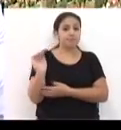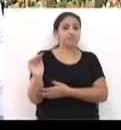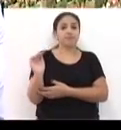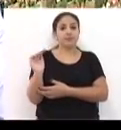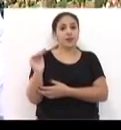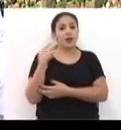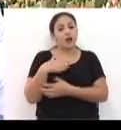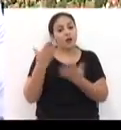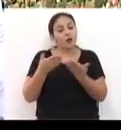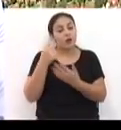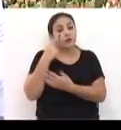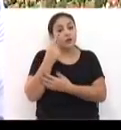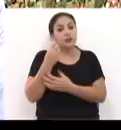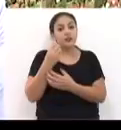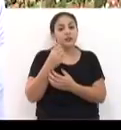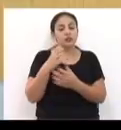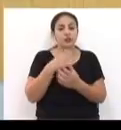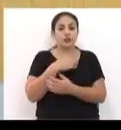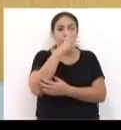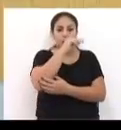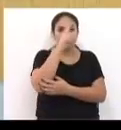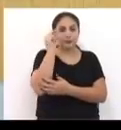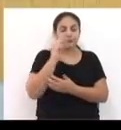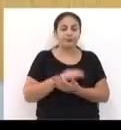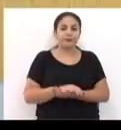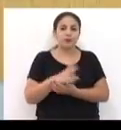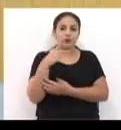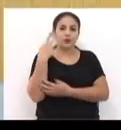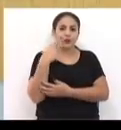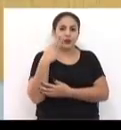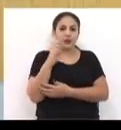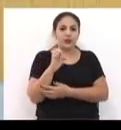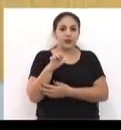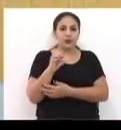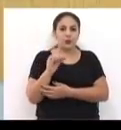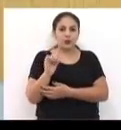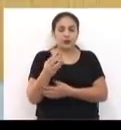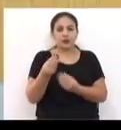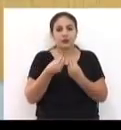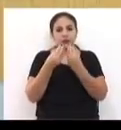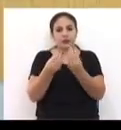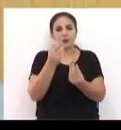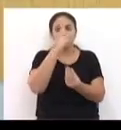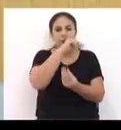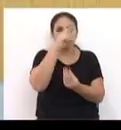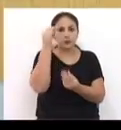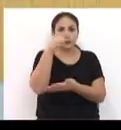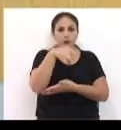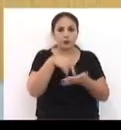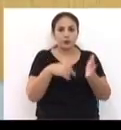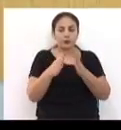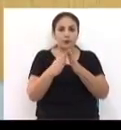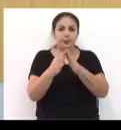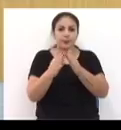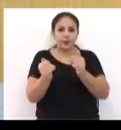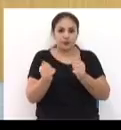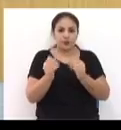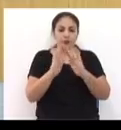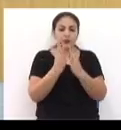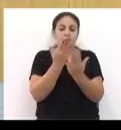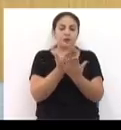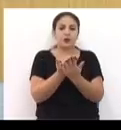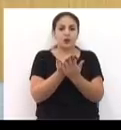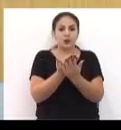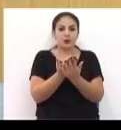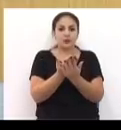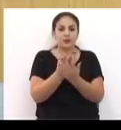os encaminhamentos serão feitos via executivo. O vereador Eloy Costa encaminhou ao Executivo um documento solicitando uma